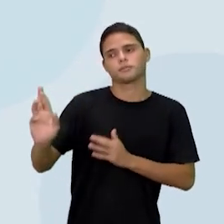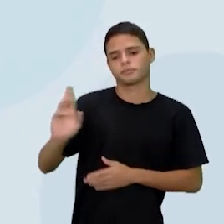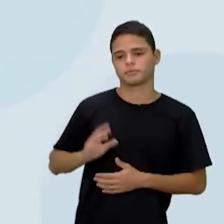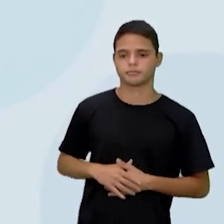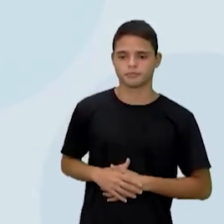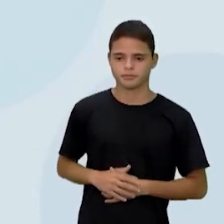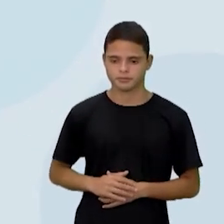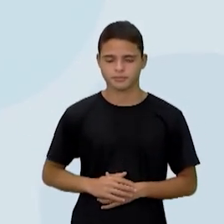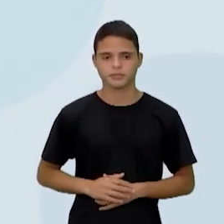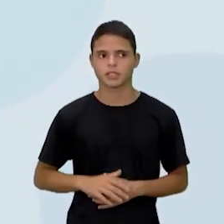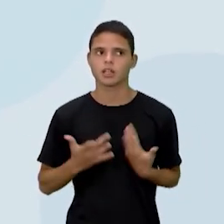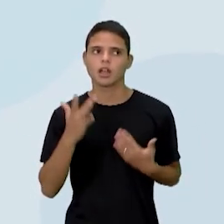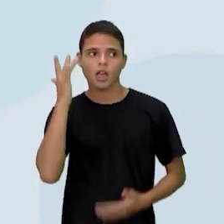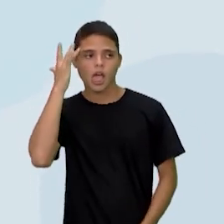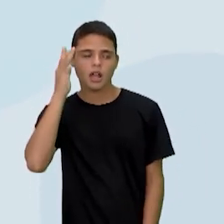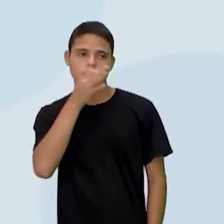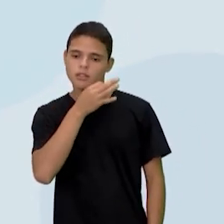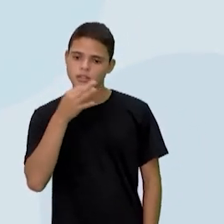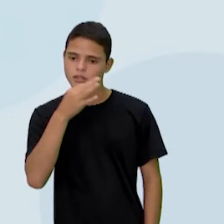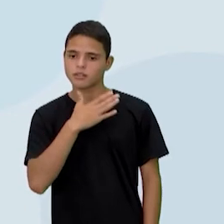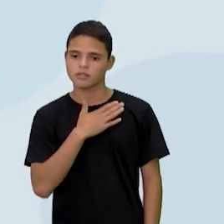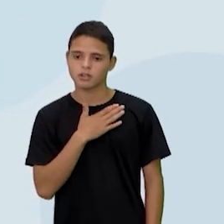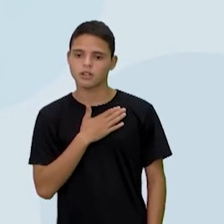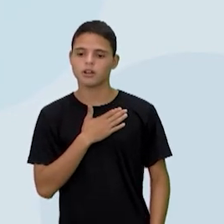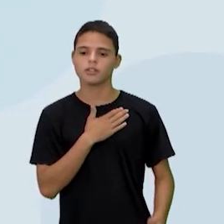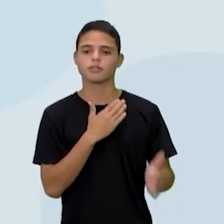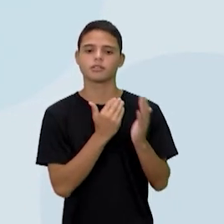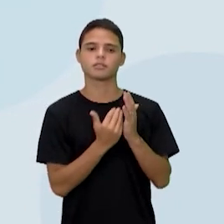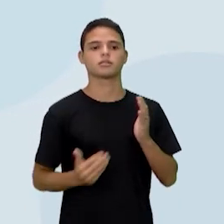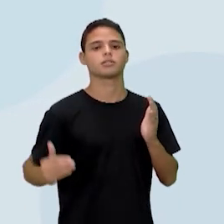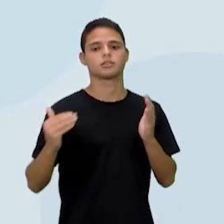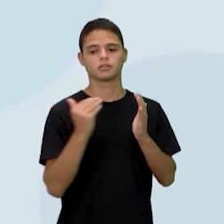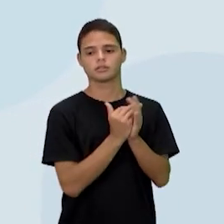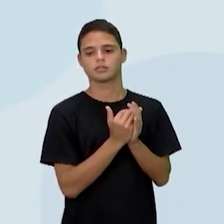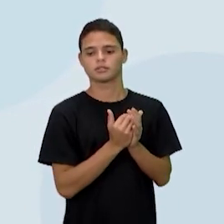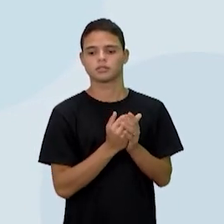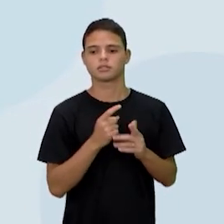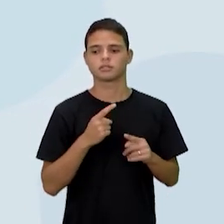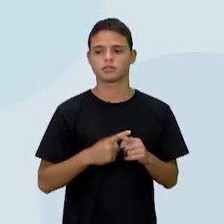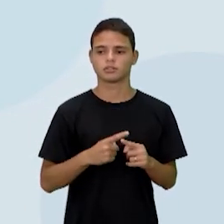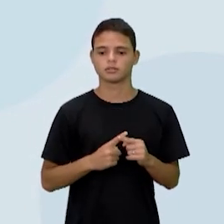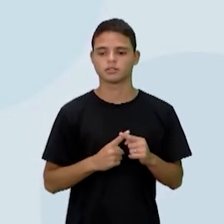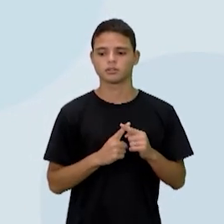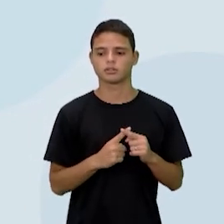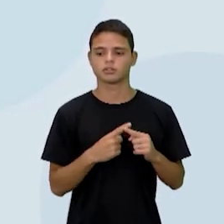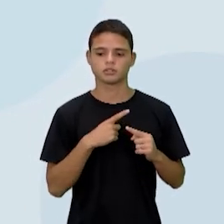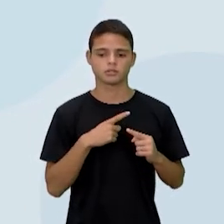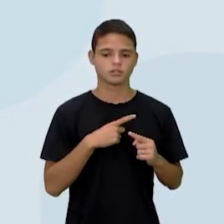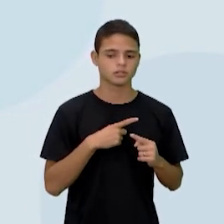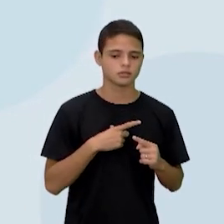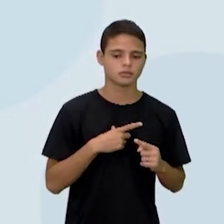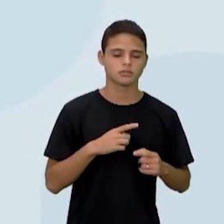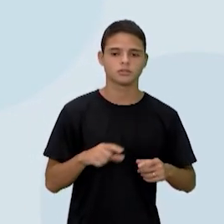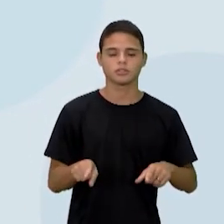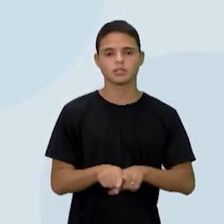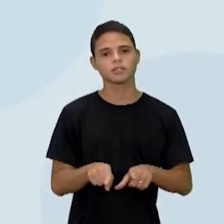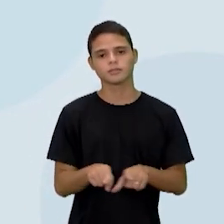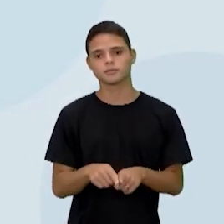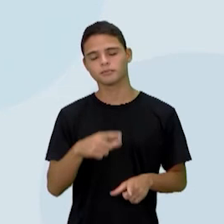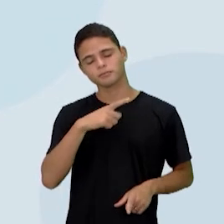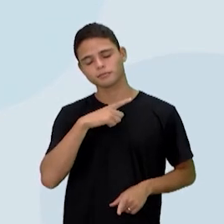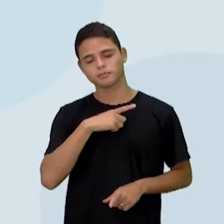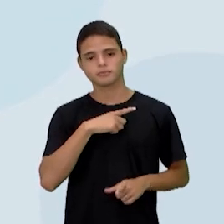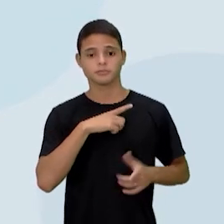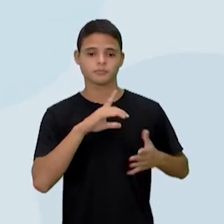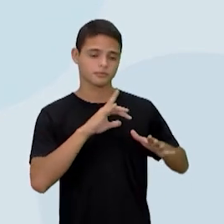acho que são eficazes e até ficou até mais acessível, porque veiculação em mídia eletrônica, rádio